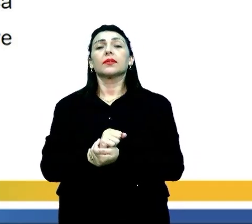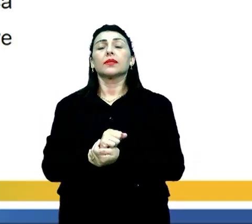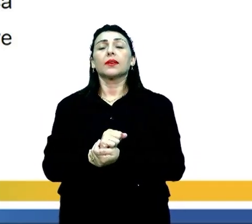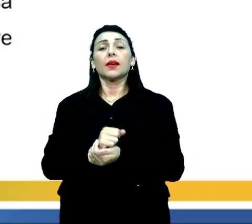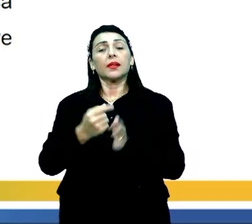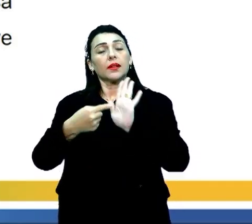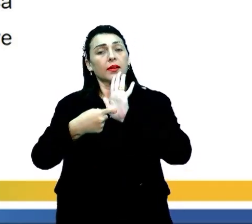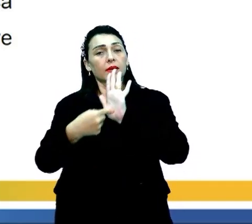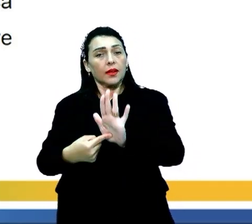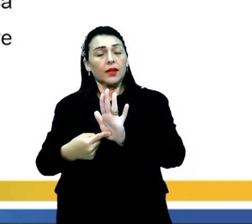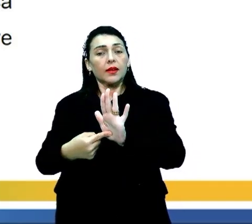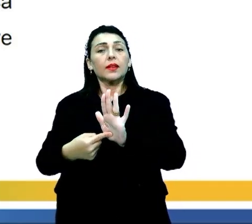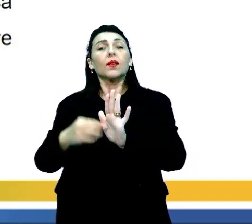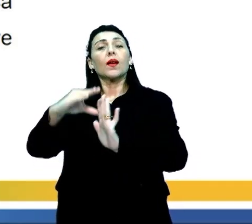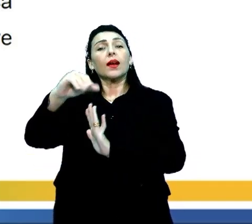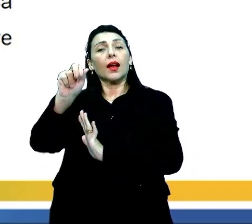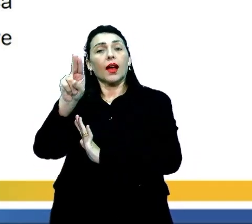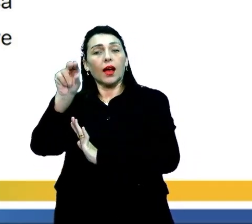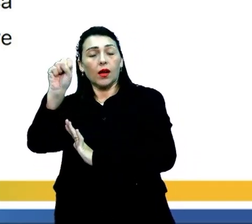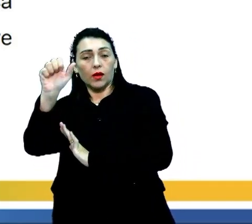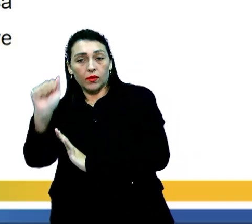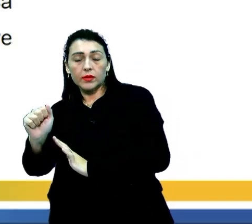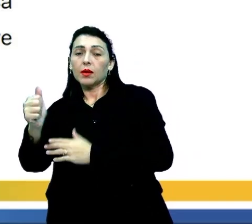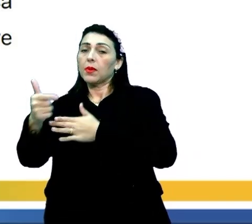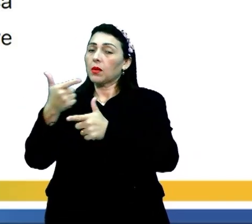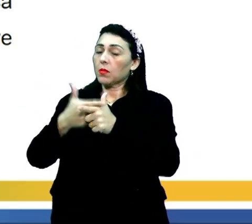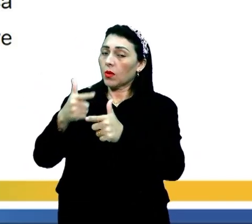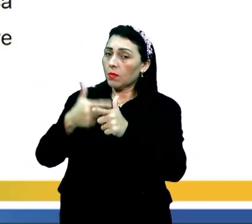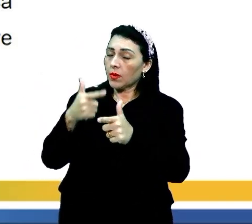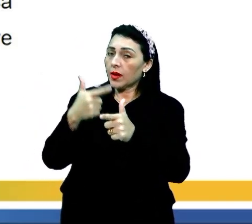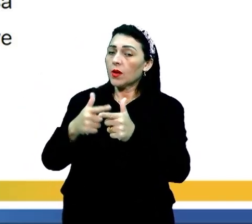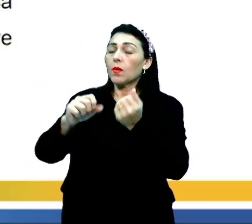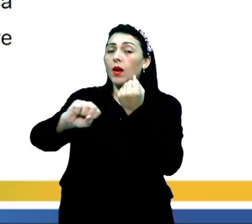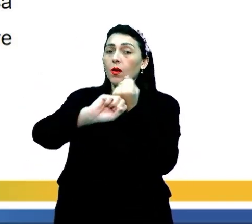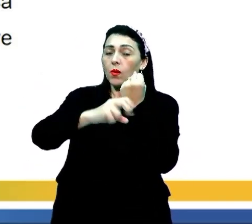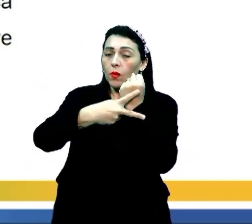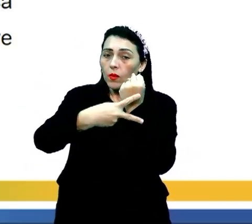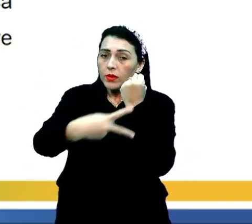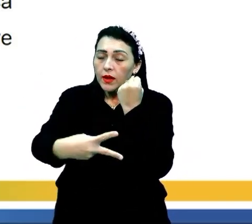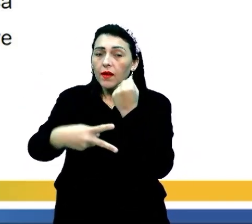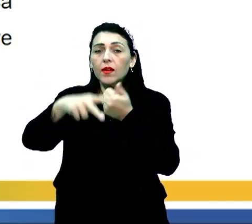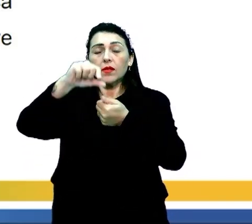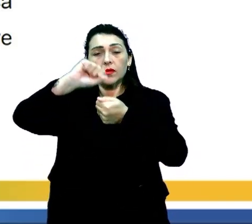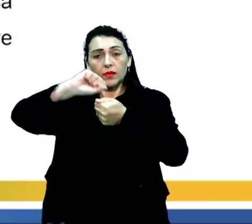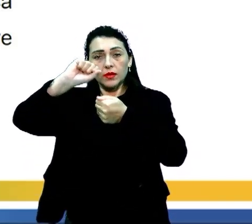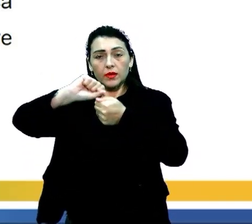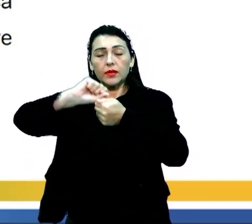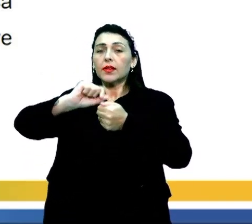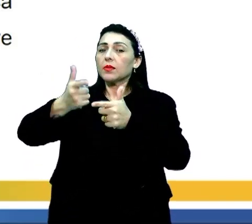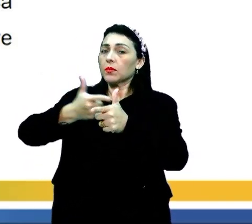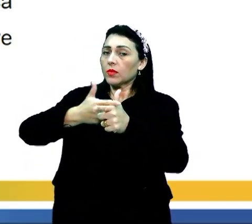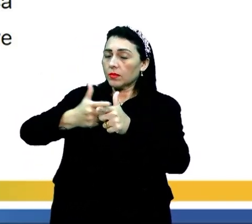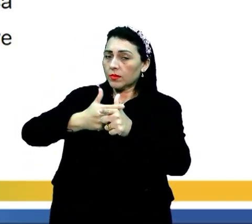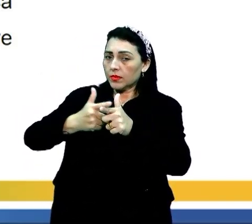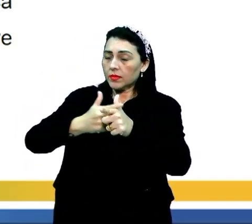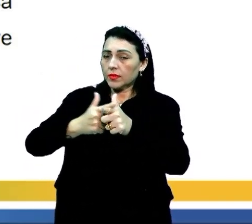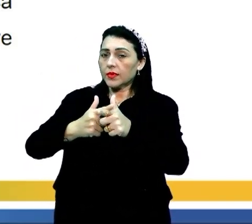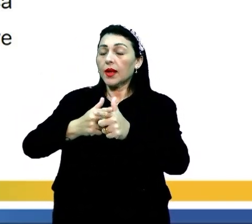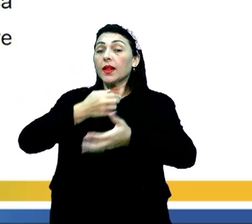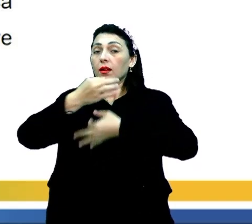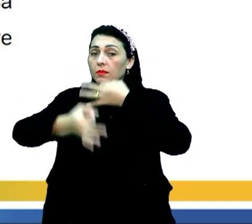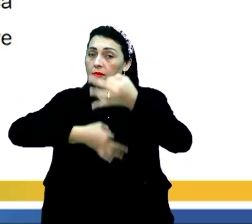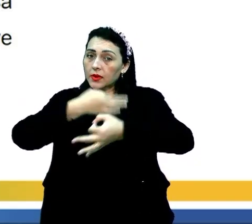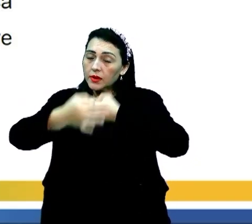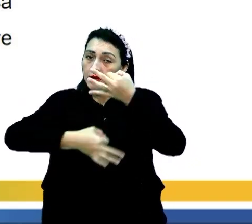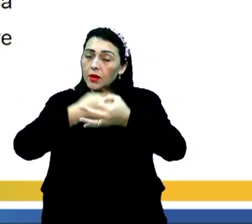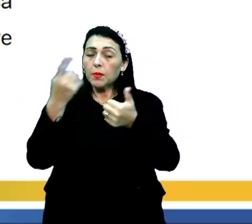a que apresenta uma causa para o problema e uma consequência ou efeito dessa situação. Assim, na